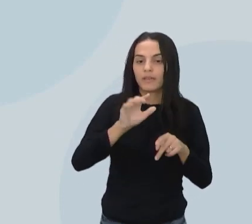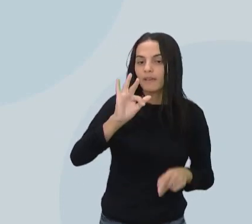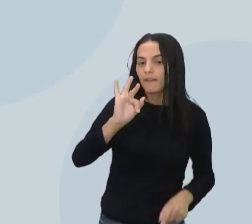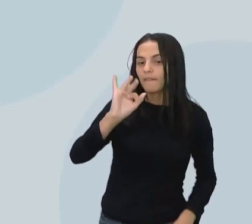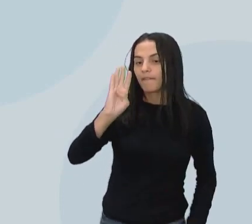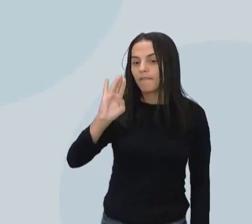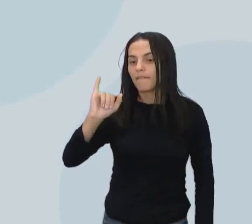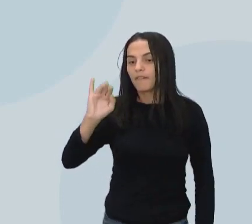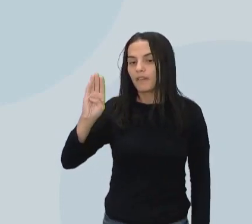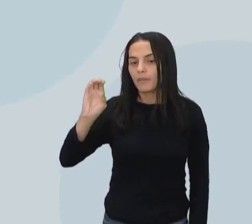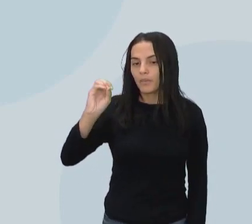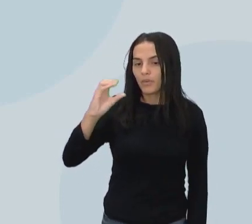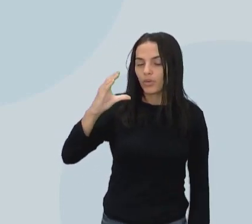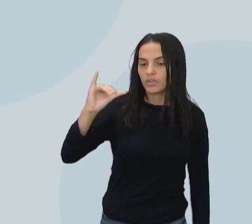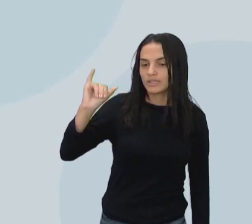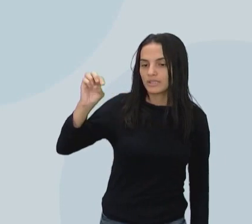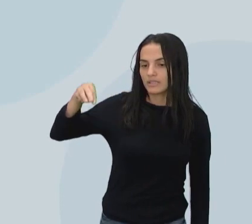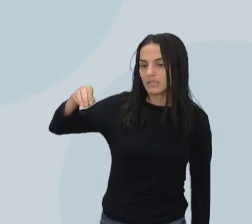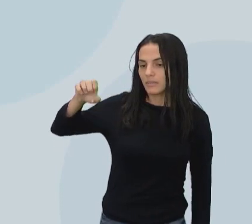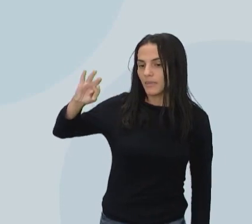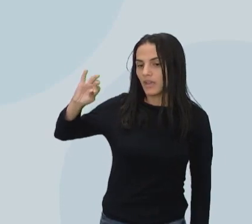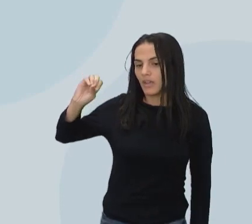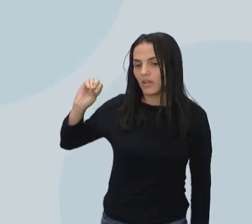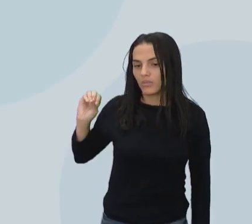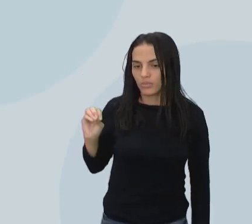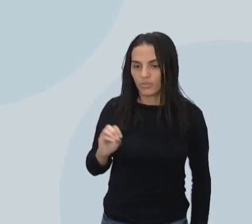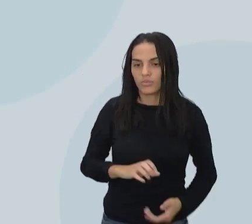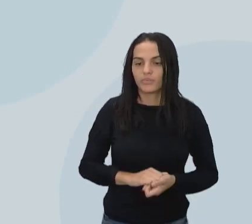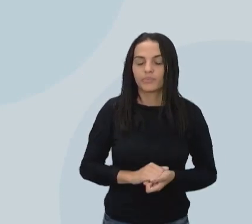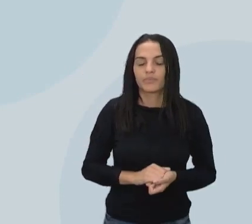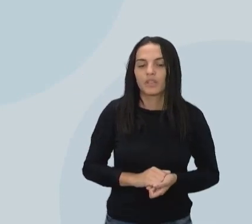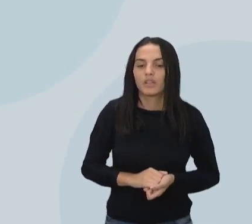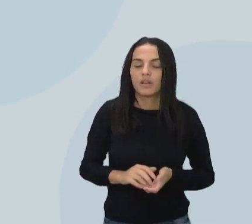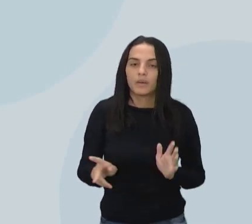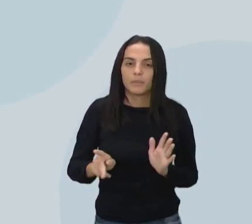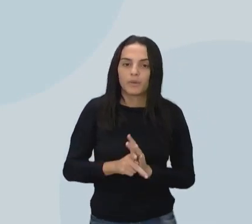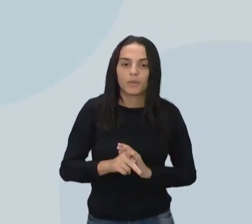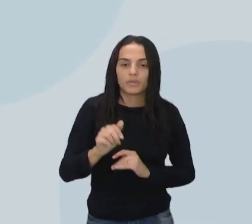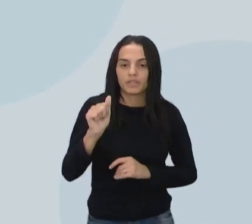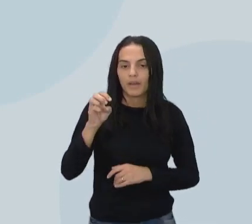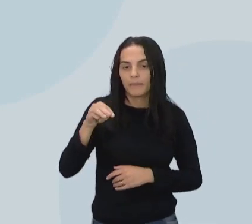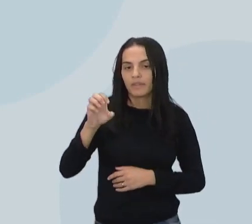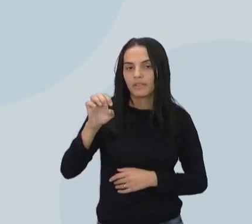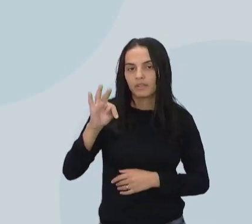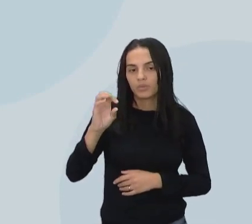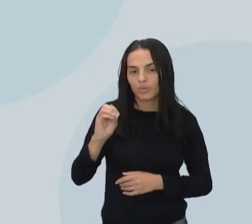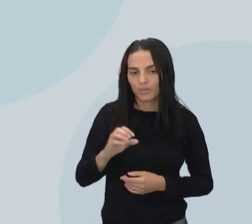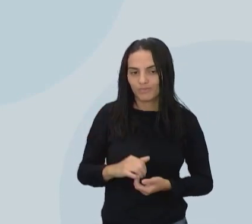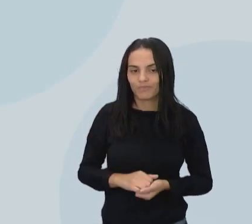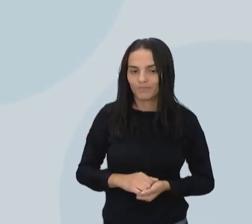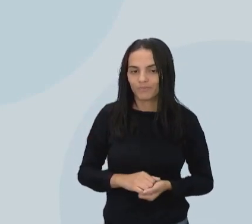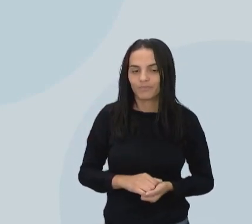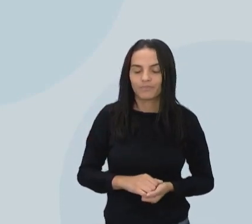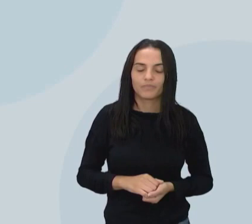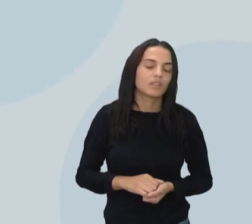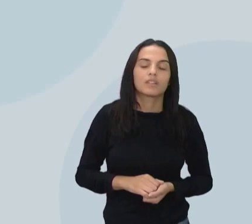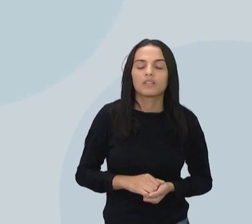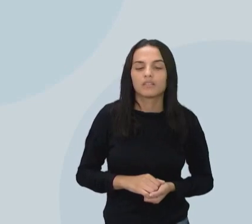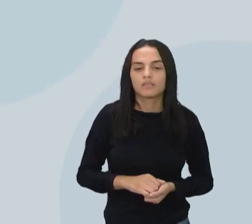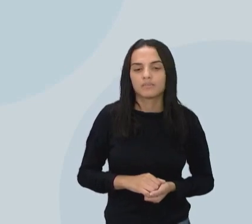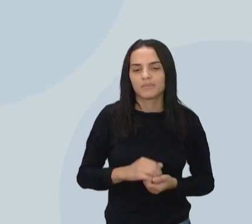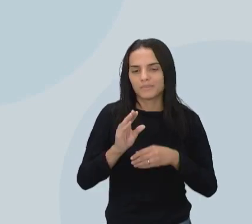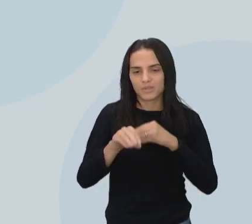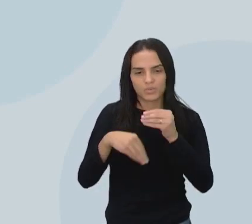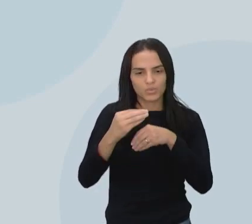fibrocimento. Quer dizer, é uma espécie de cimento produzido de amianto por meio das fibras dele, né? Então, uma mistura ali